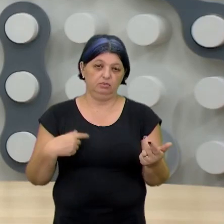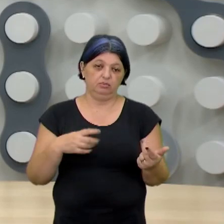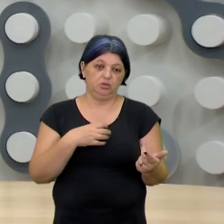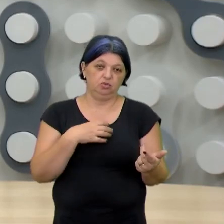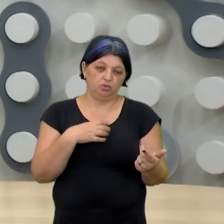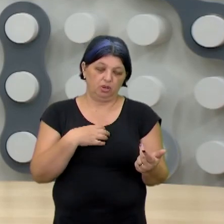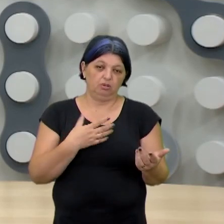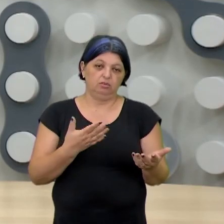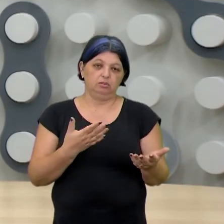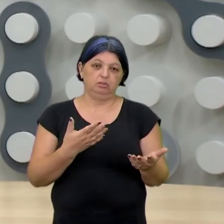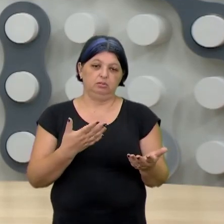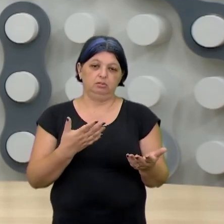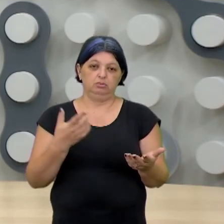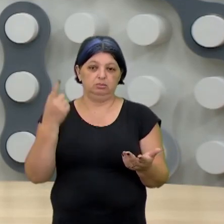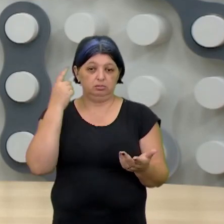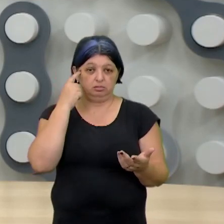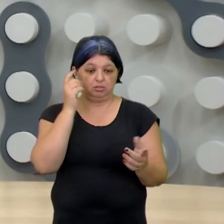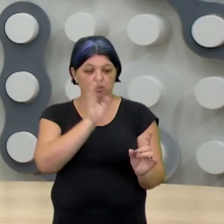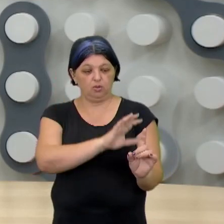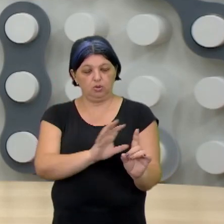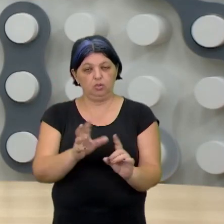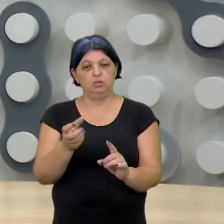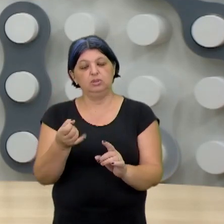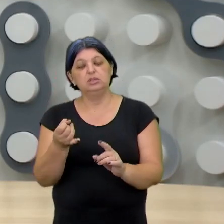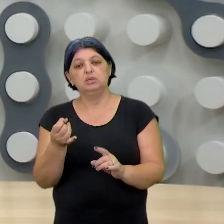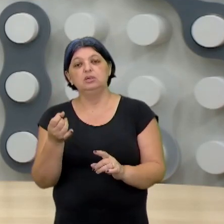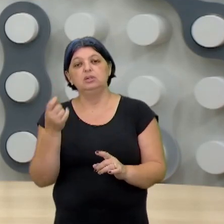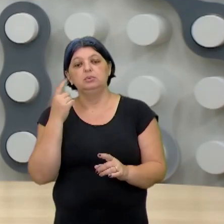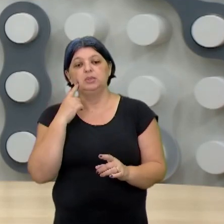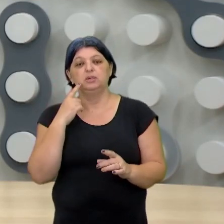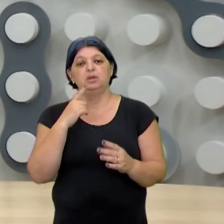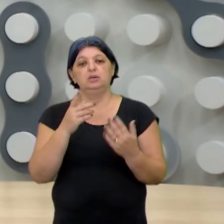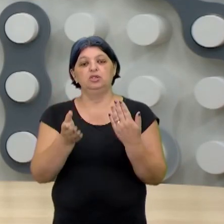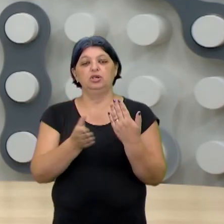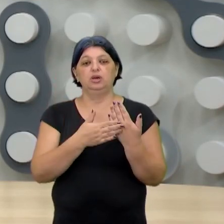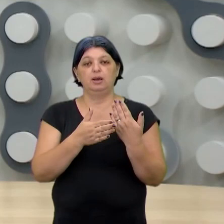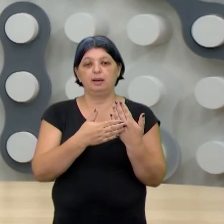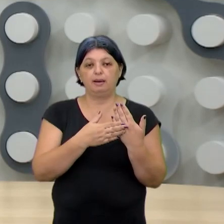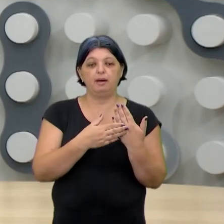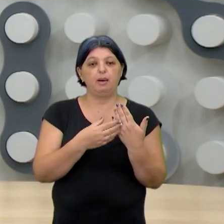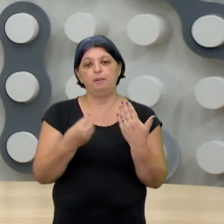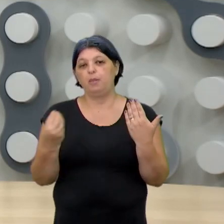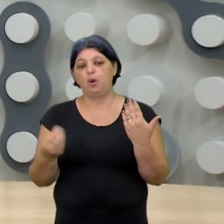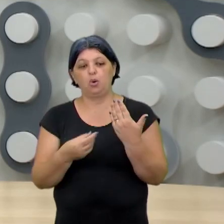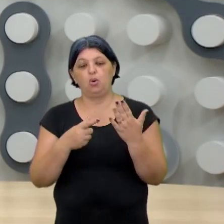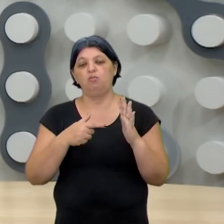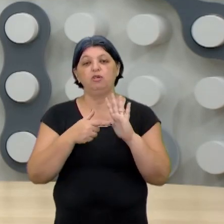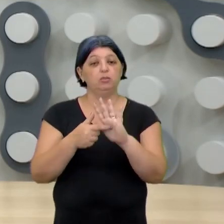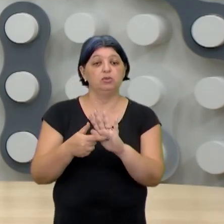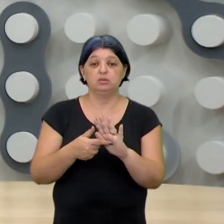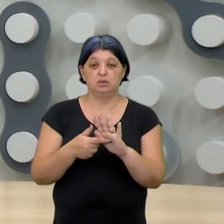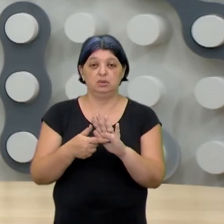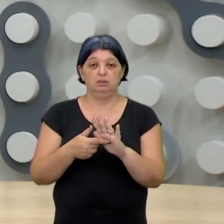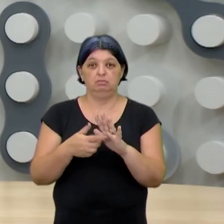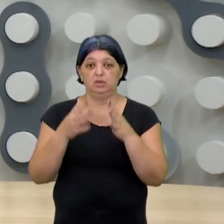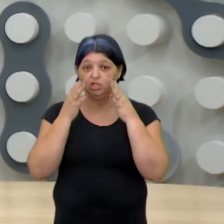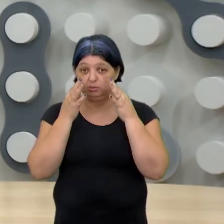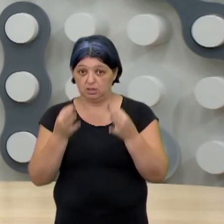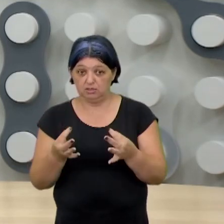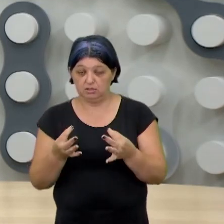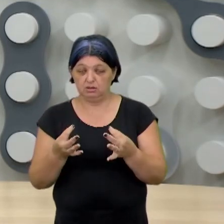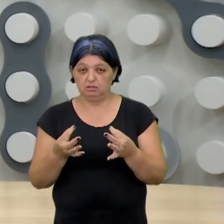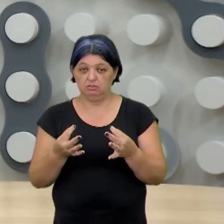vai colocar isso na capa. Se a matéria dele for a de capa, como que vai se apresentar. Então, assim, o repórter hoje tem